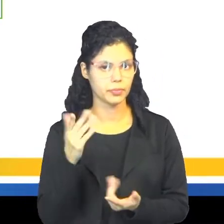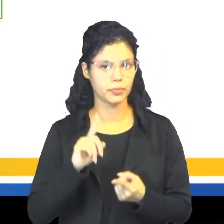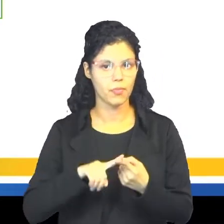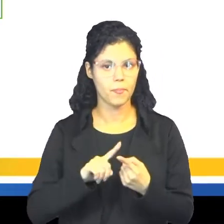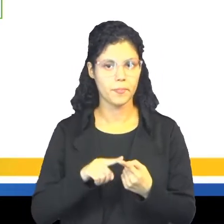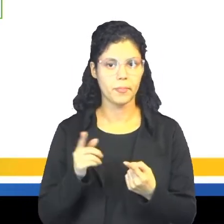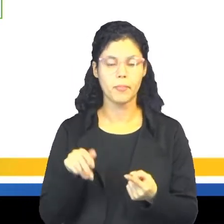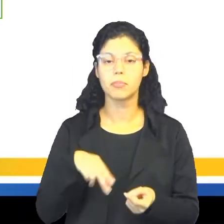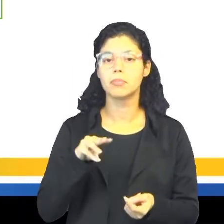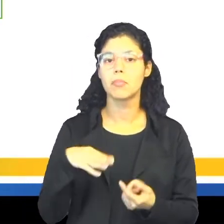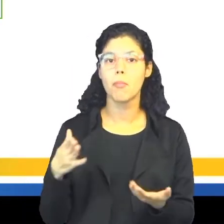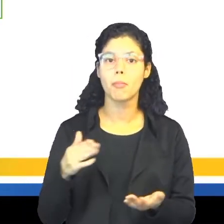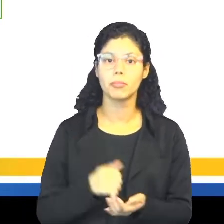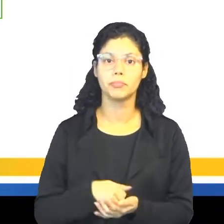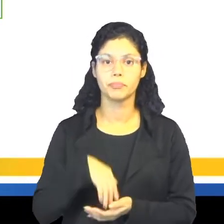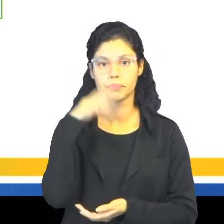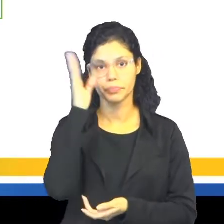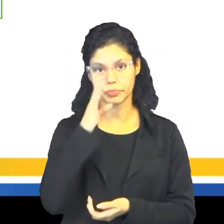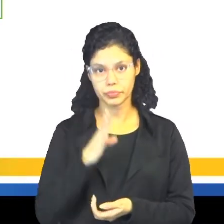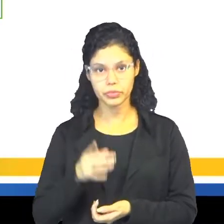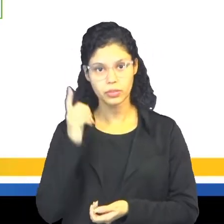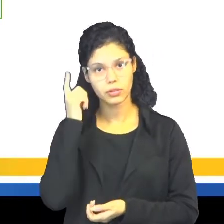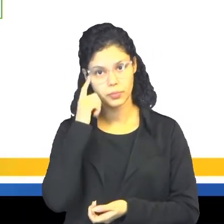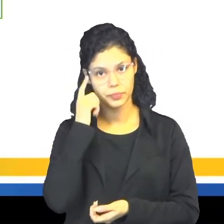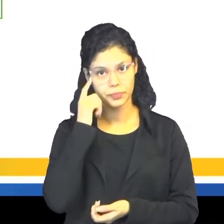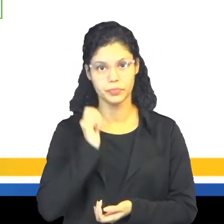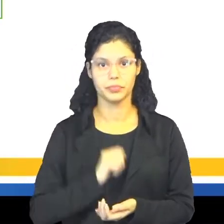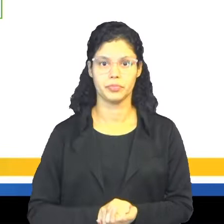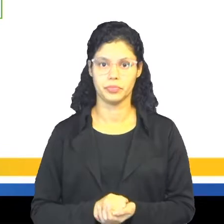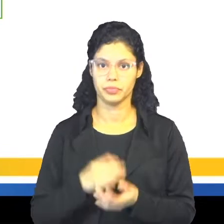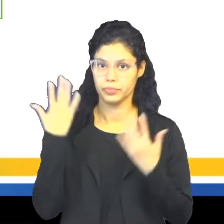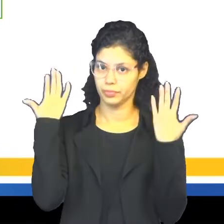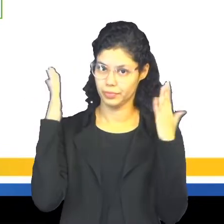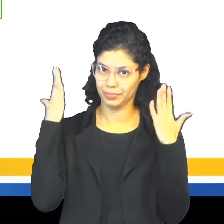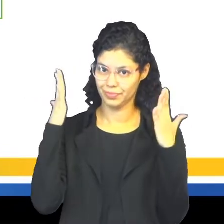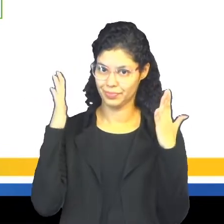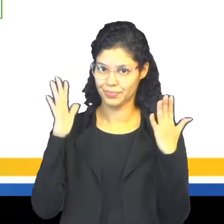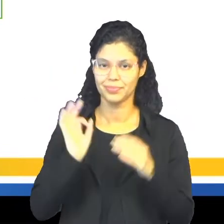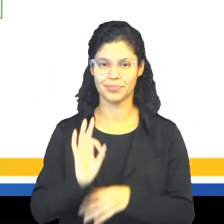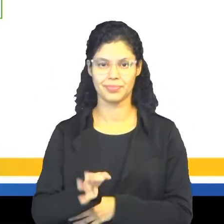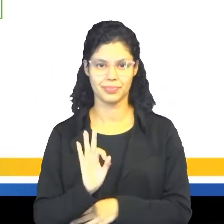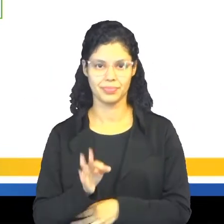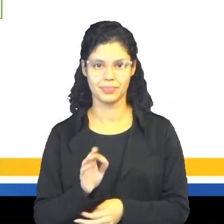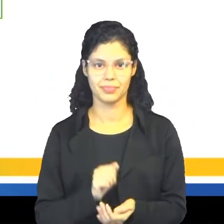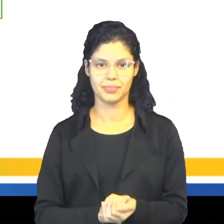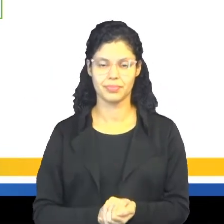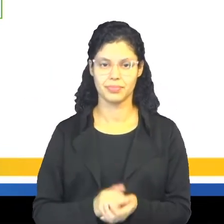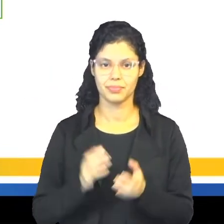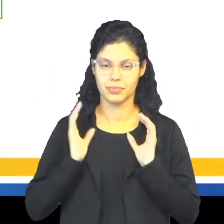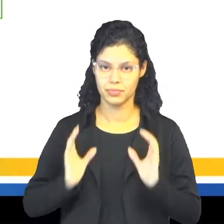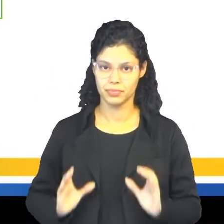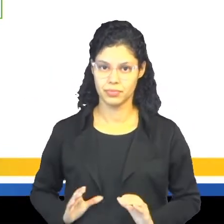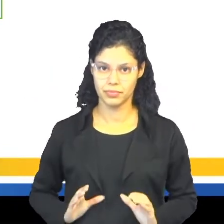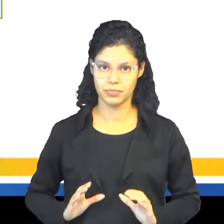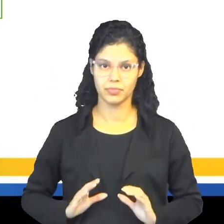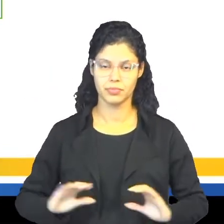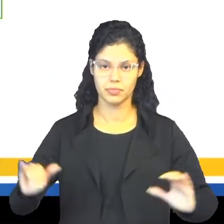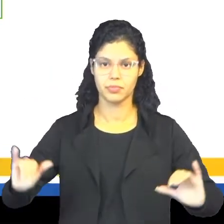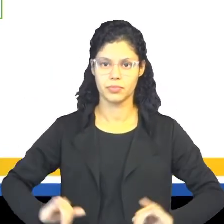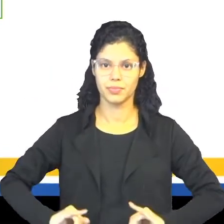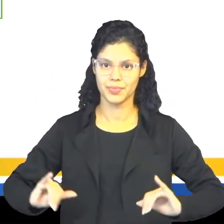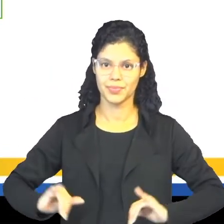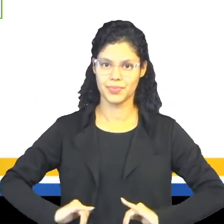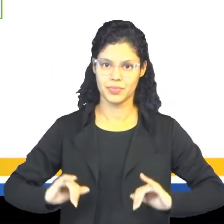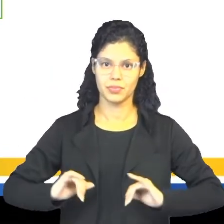quem falou brasileiro quem pensou aí brasileiro acertou o cidadão brasileiro sofre com violência